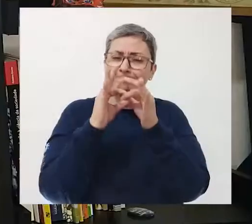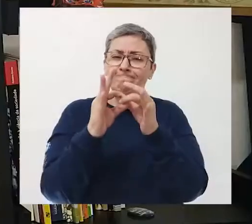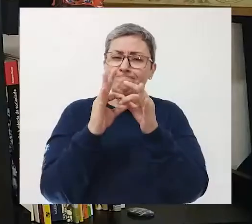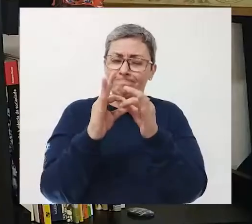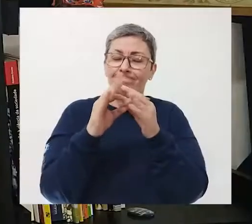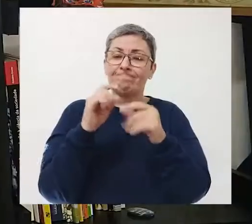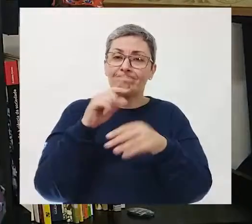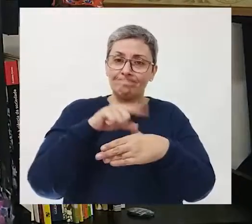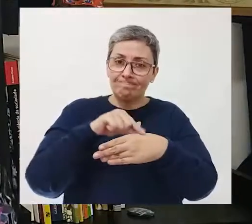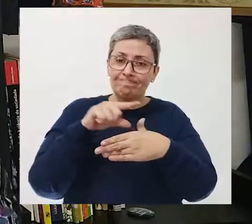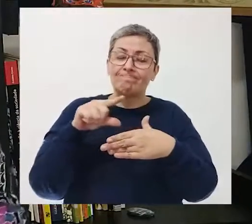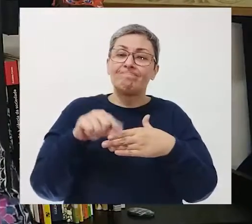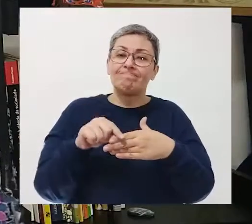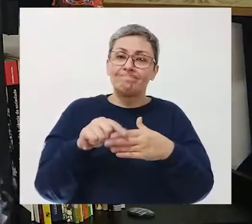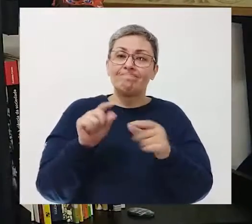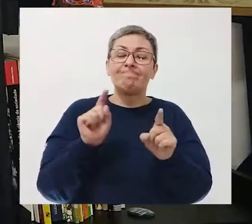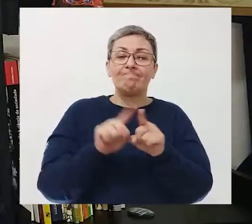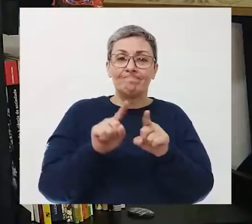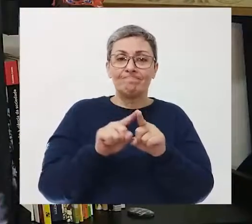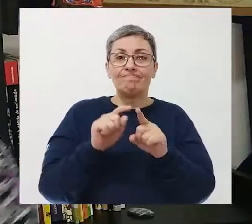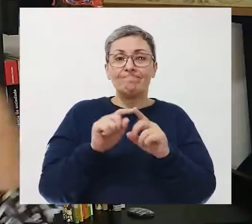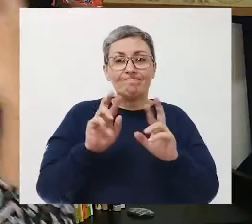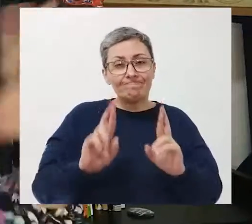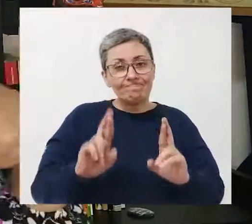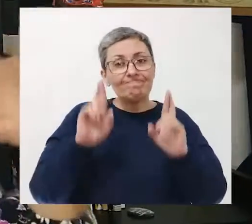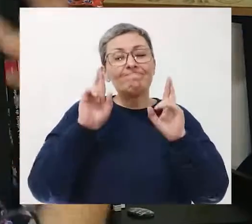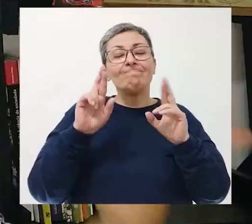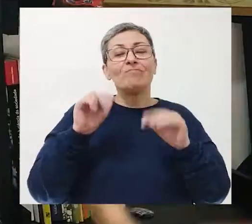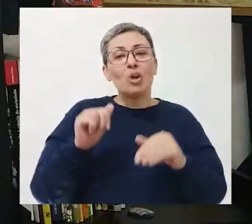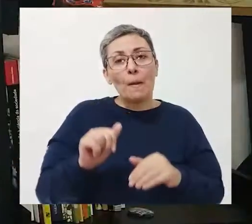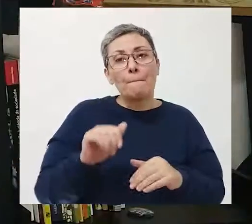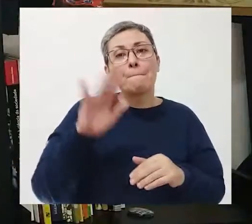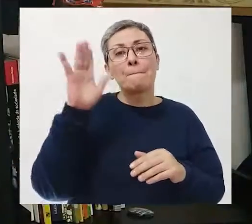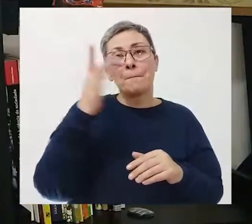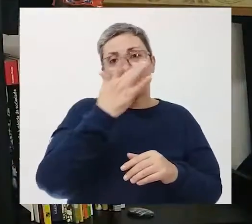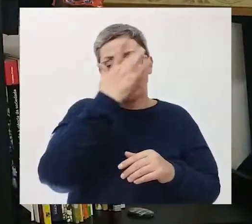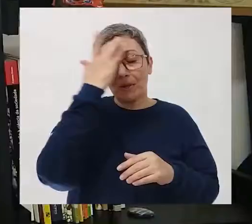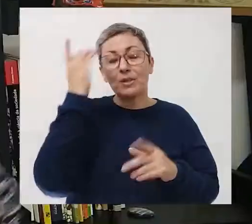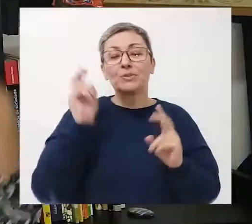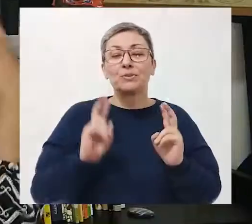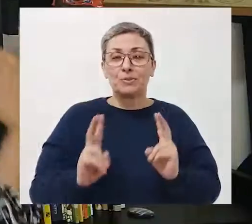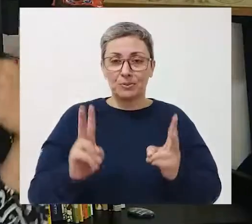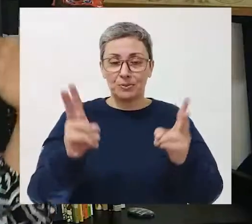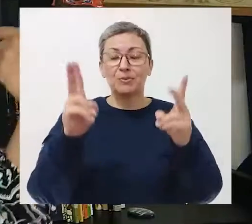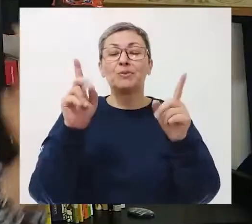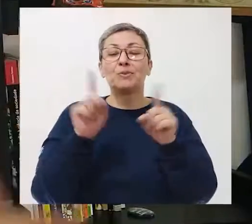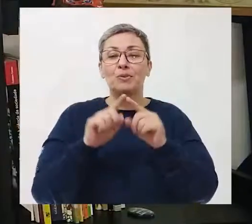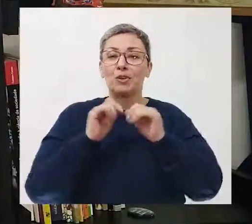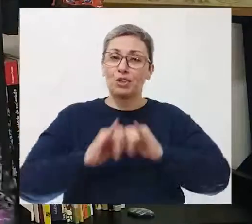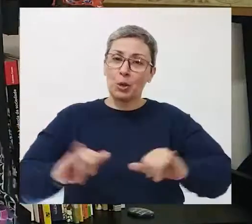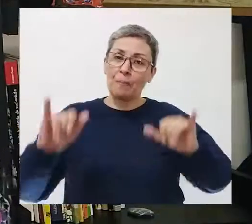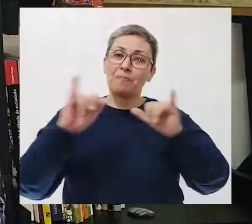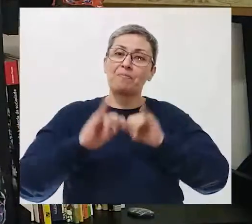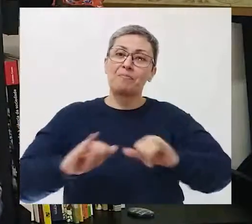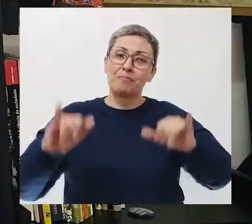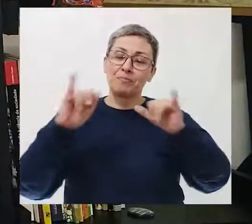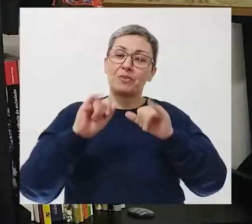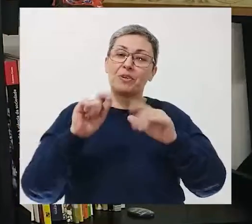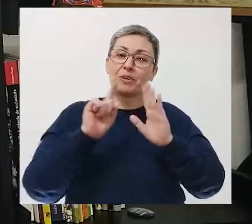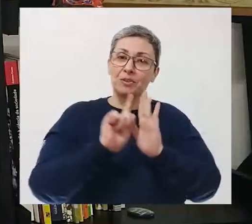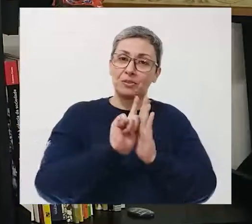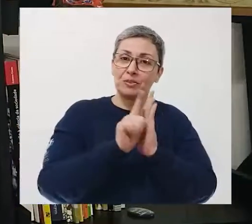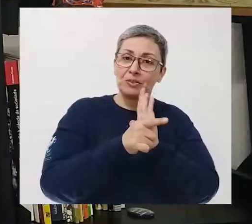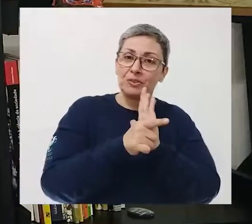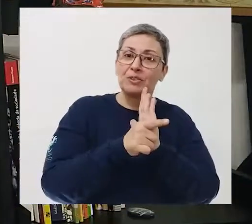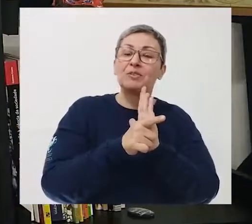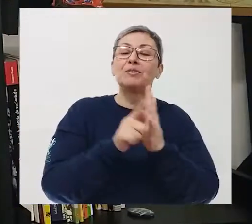com o cordel. E a gente espera que mais pessoas continuem a divulgar